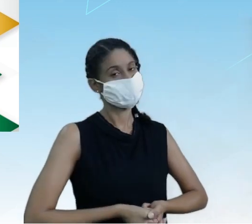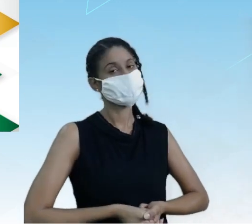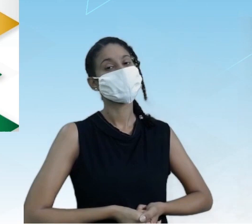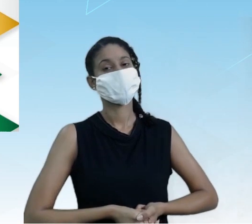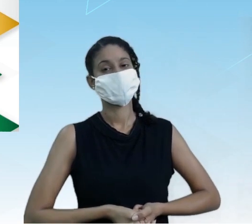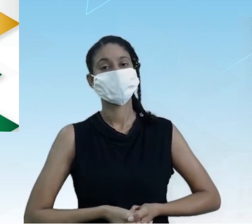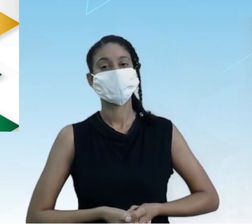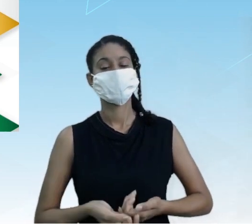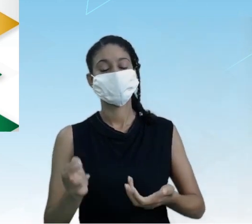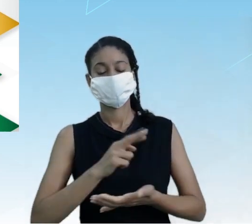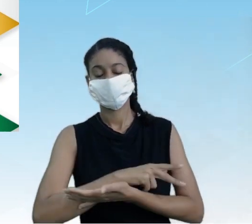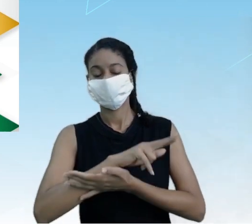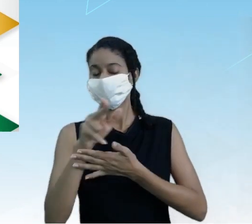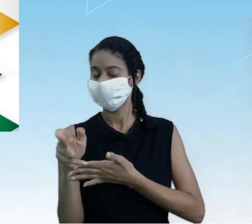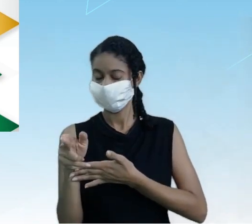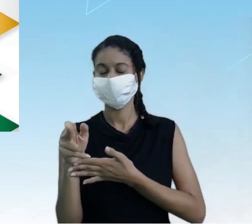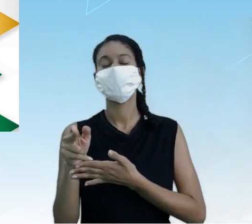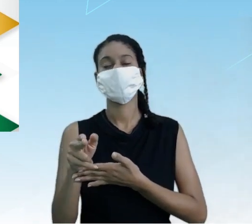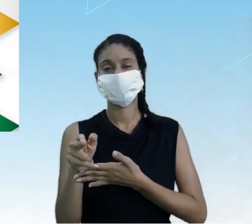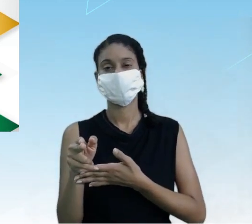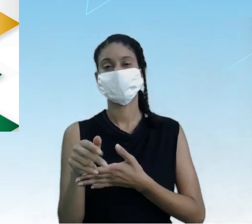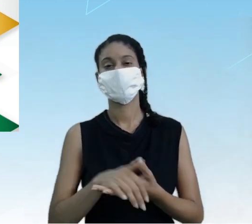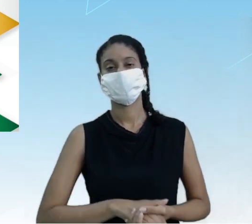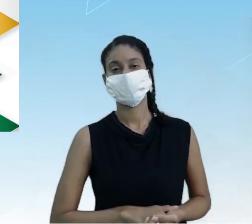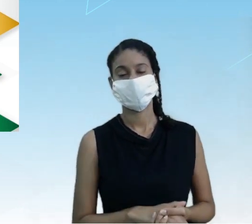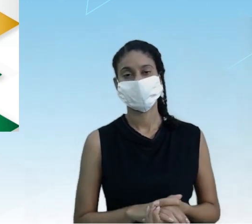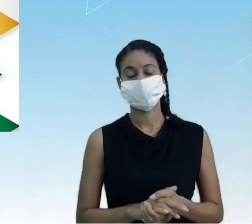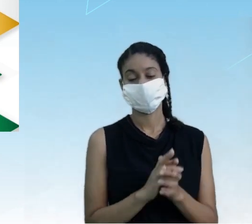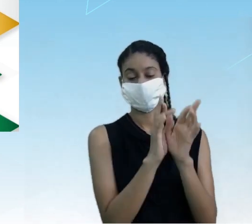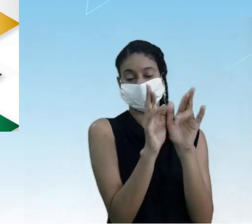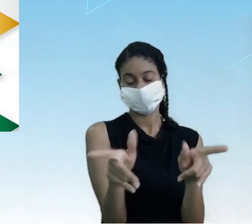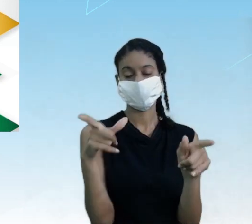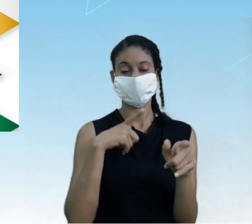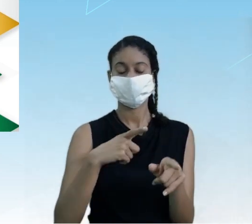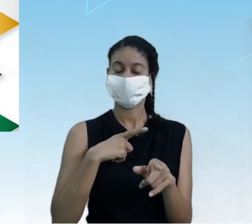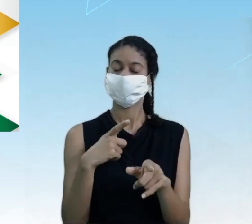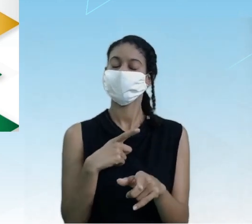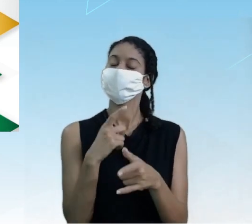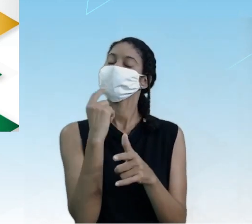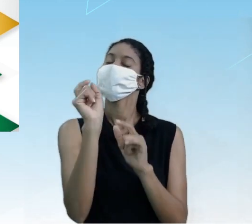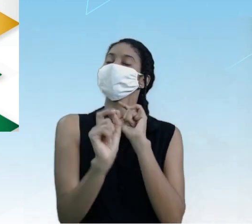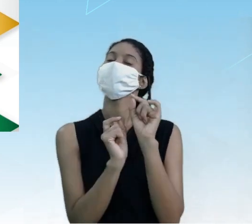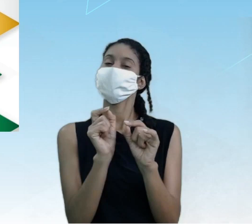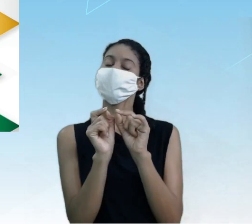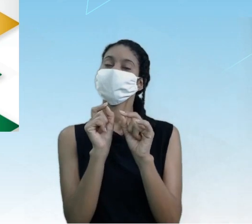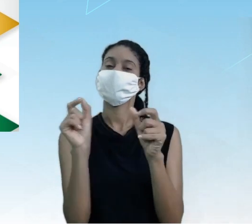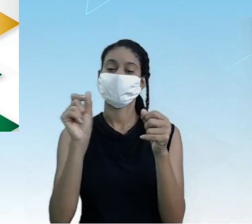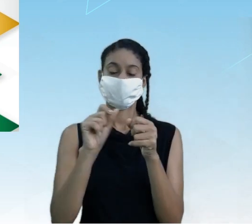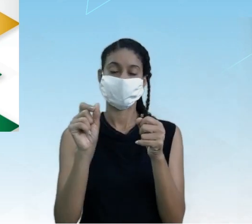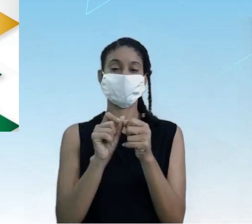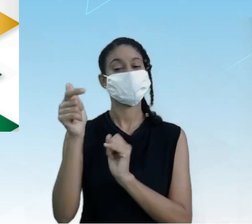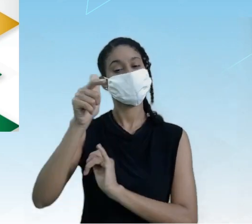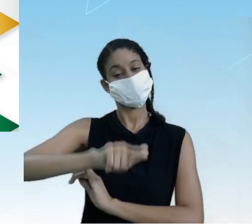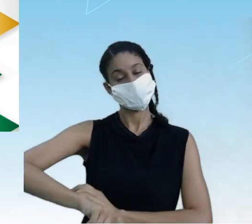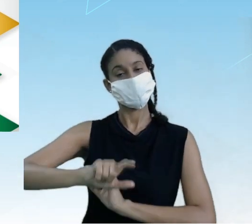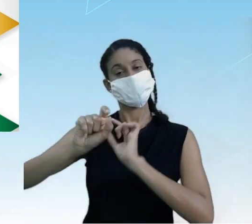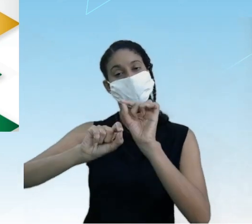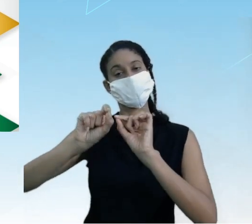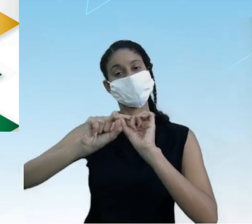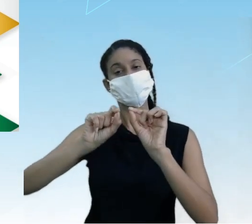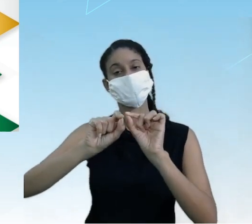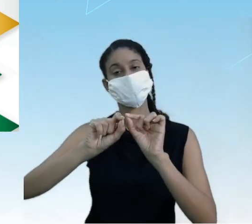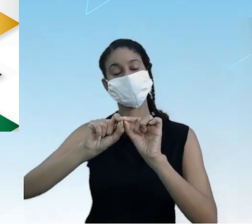Essas variedades, essas variações e grandes variedades, elas são refeitos, né, das